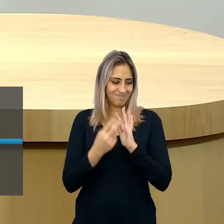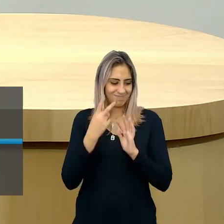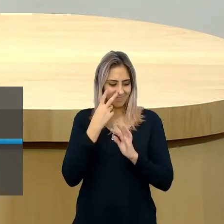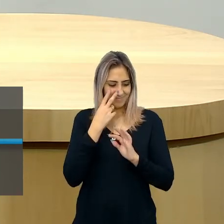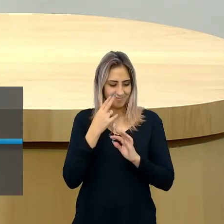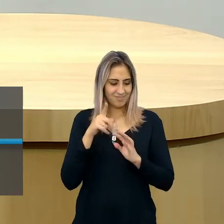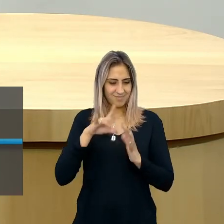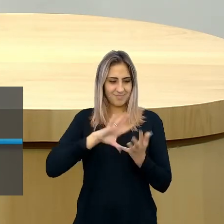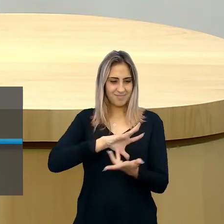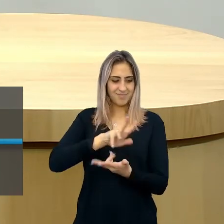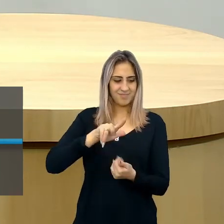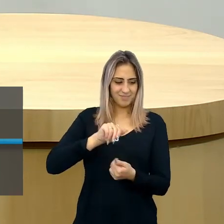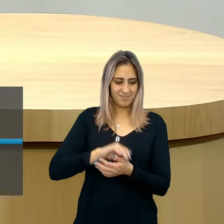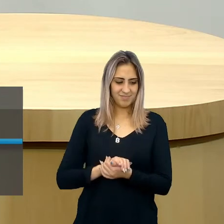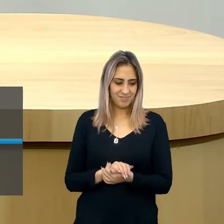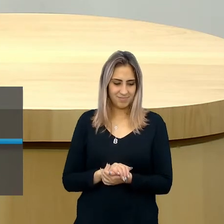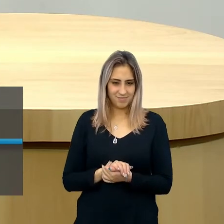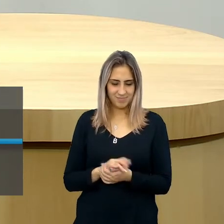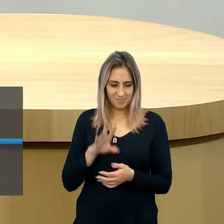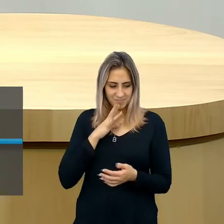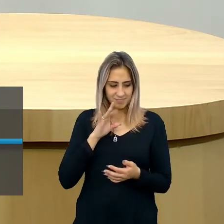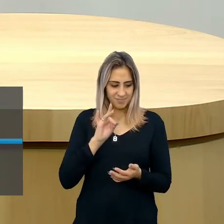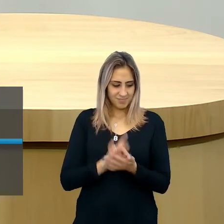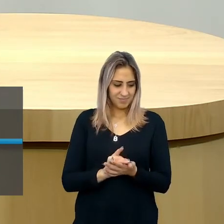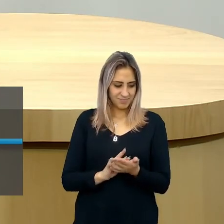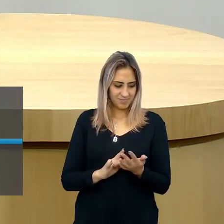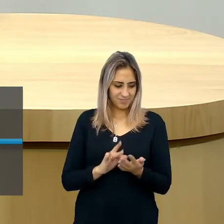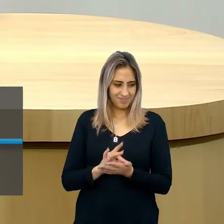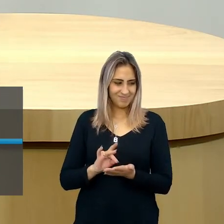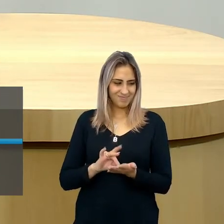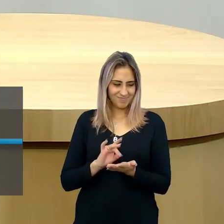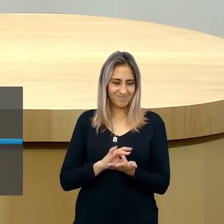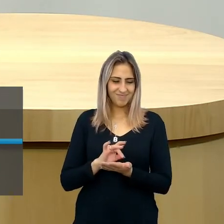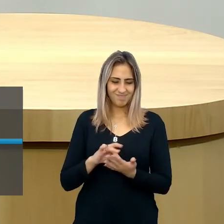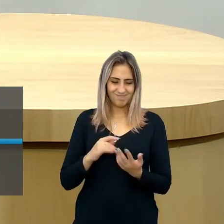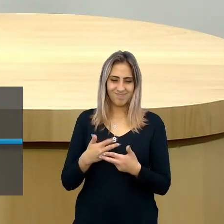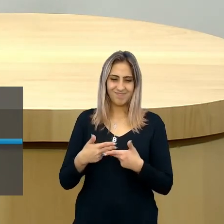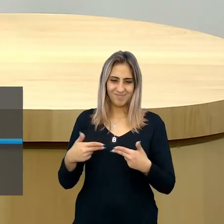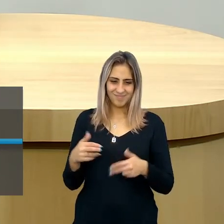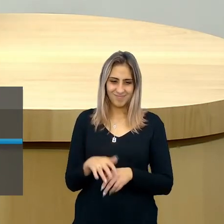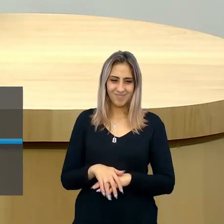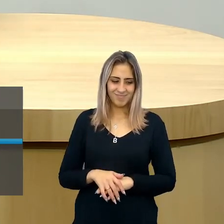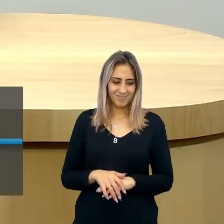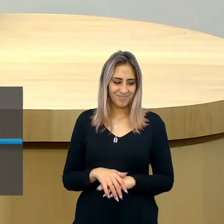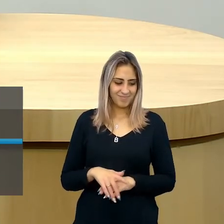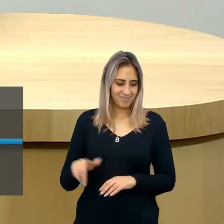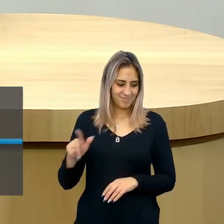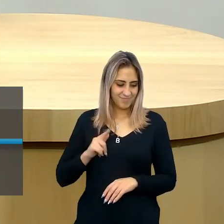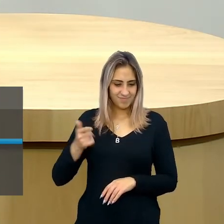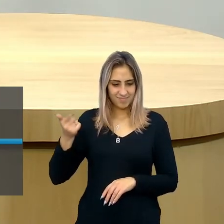Parece que o mundo real, o tempo todo, renasce,